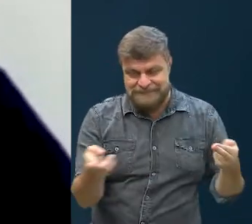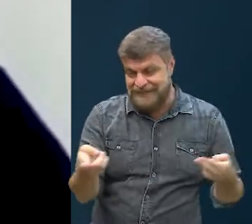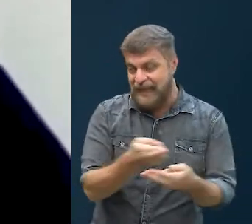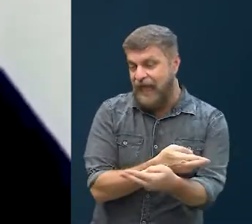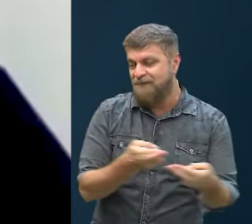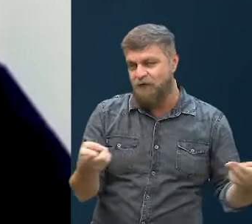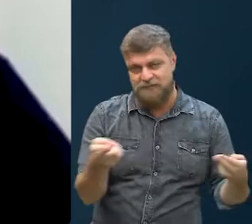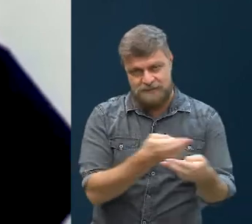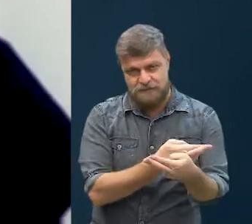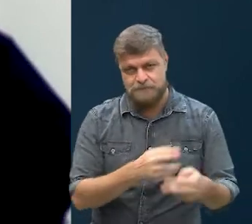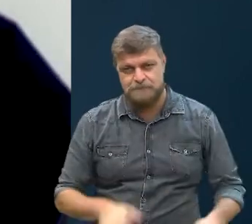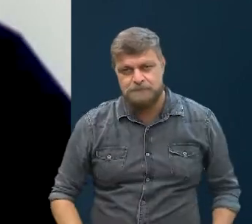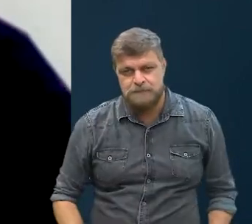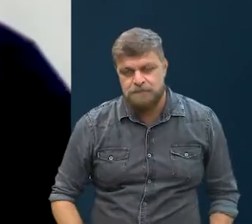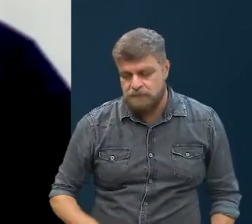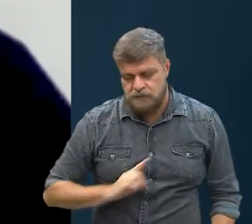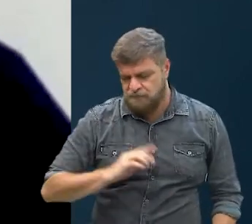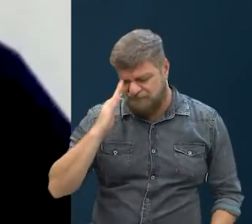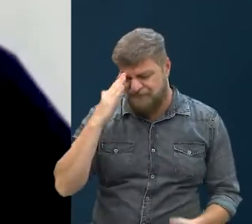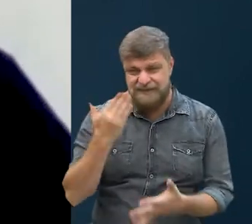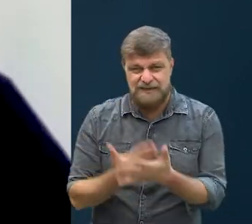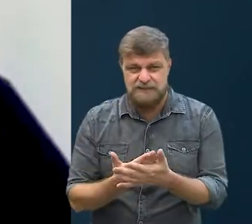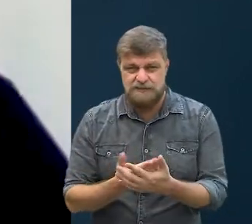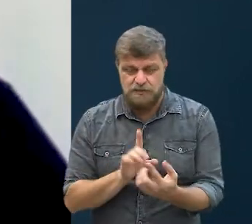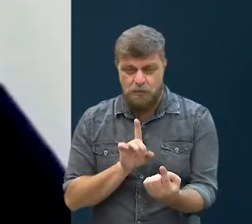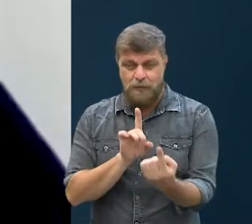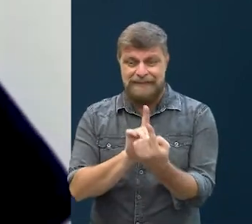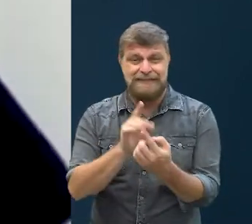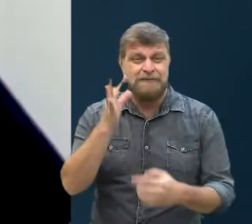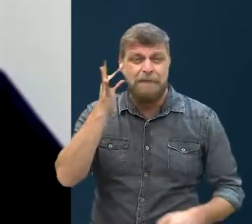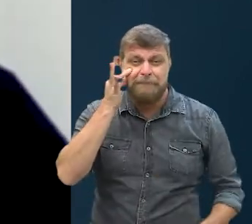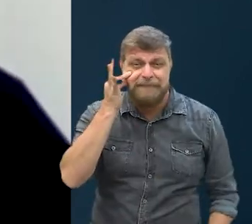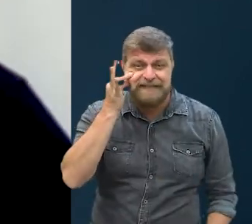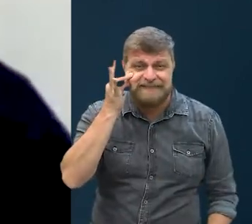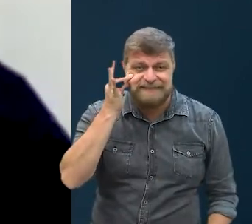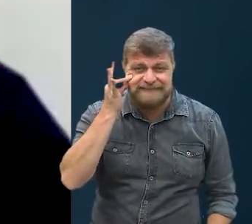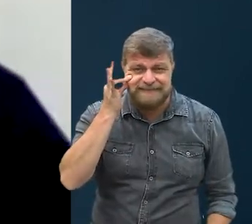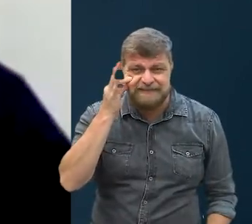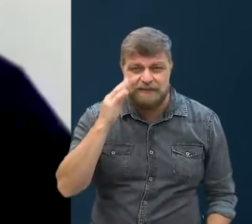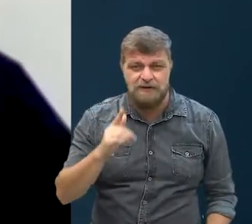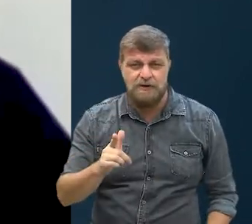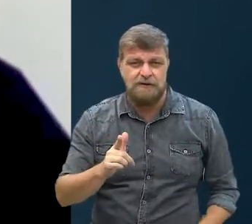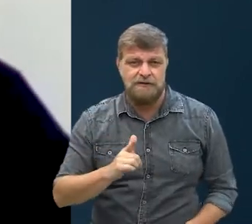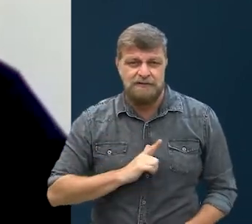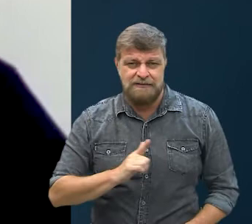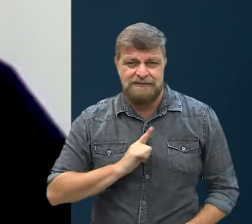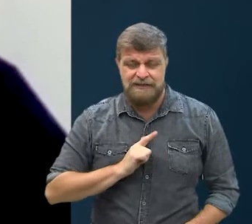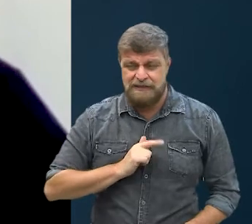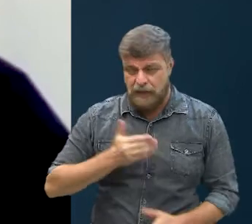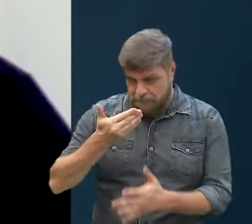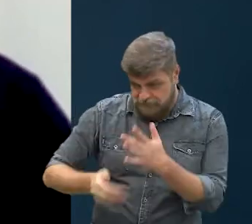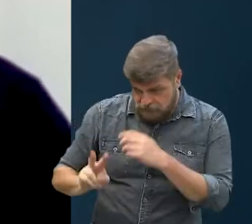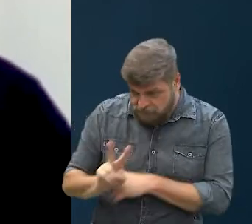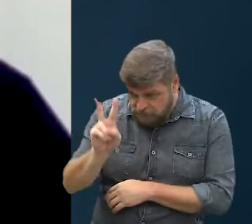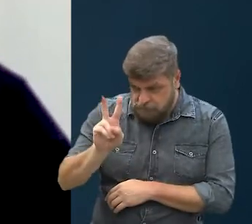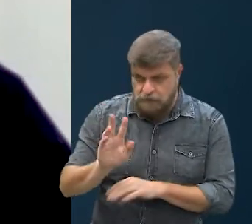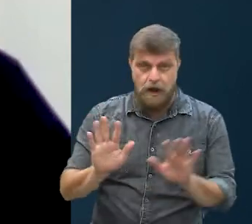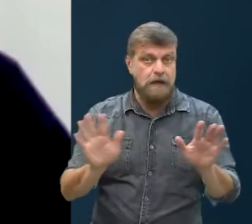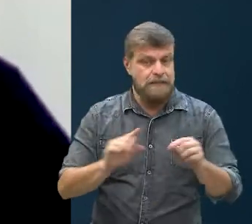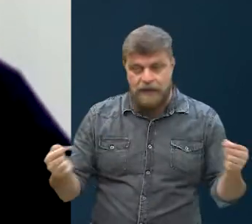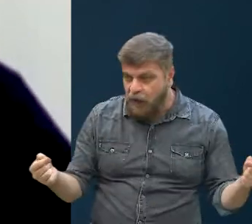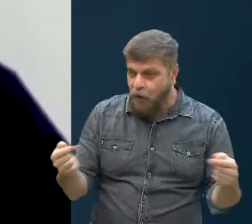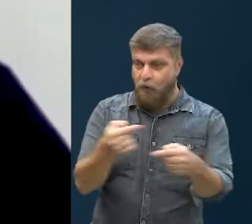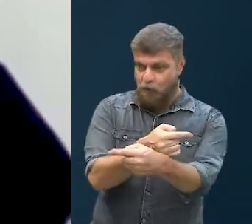redes sociais. Eu não acredito que o atendimento presencial tenha perdido o seu valor, muito